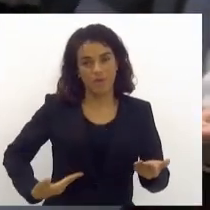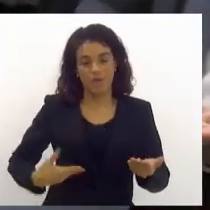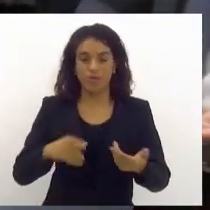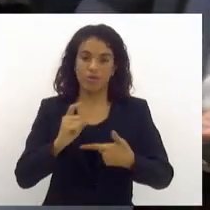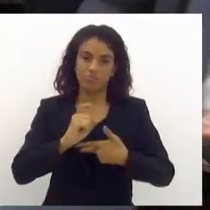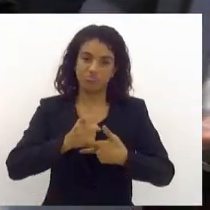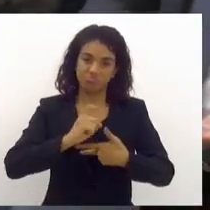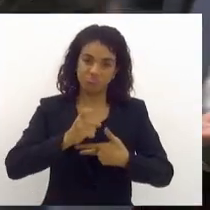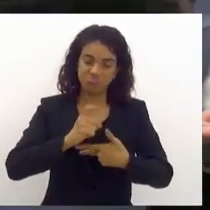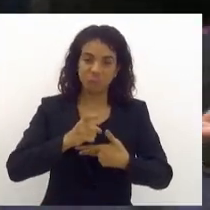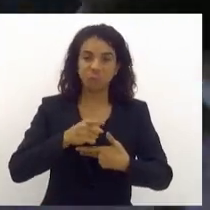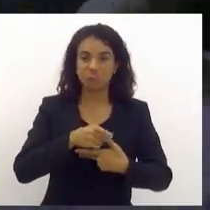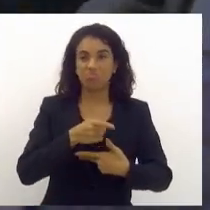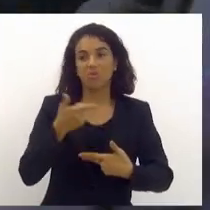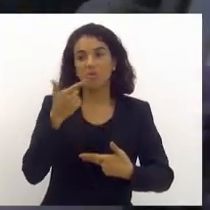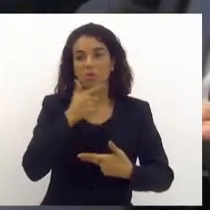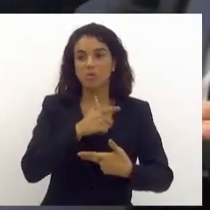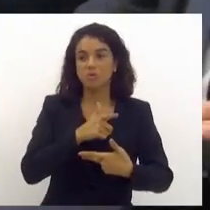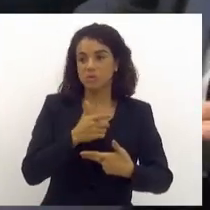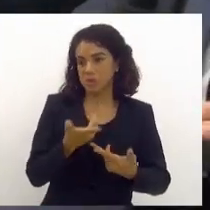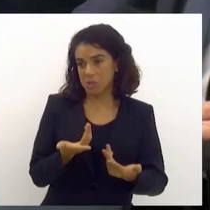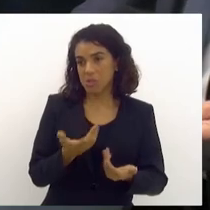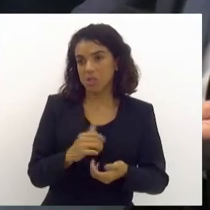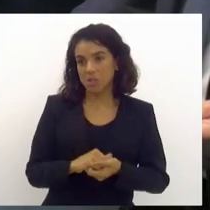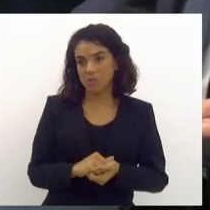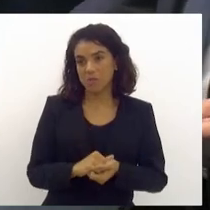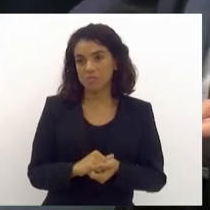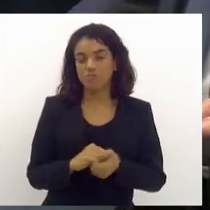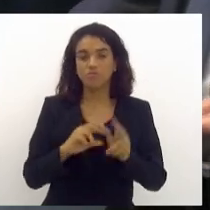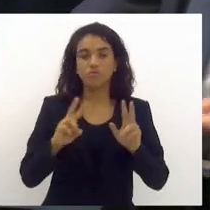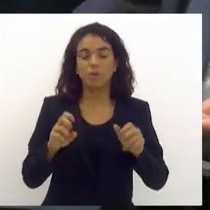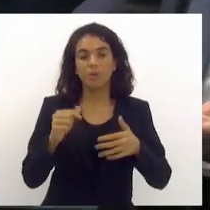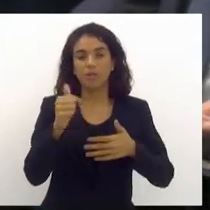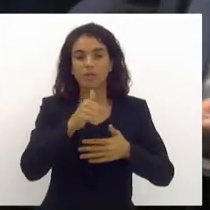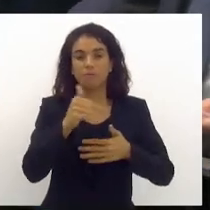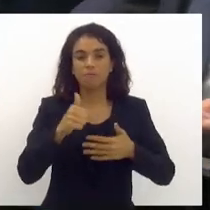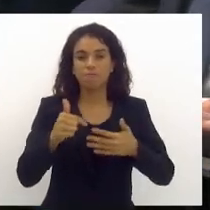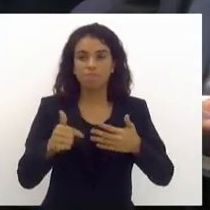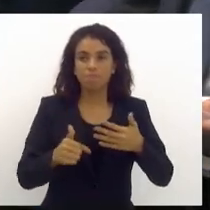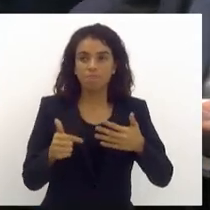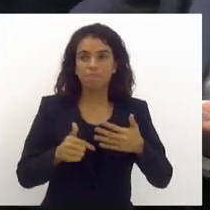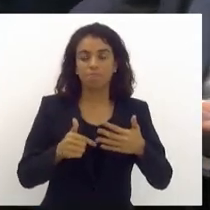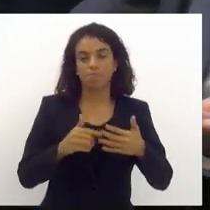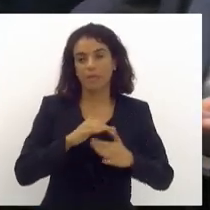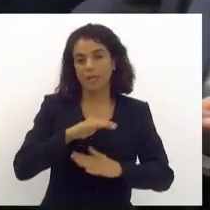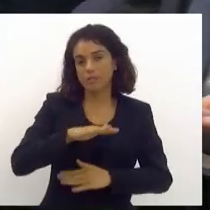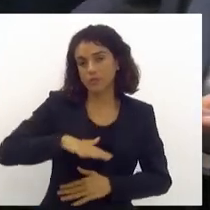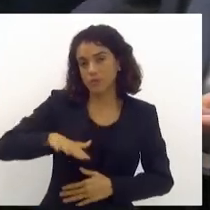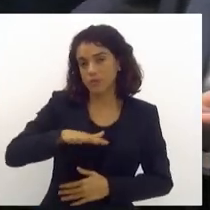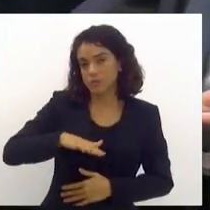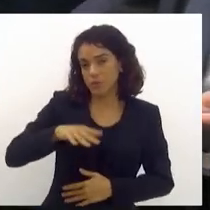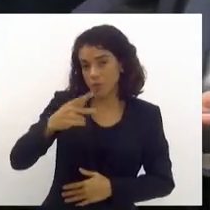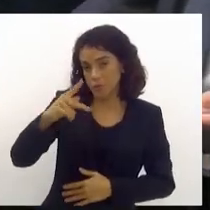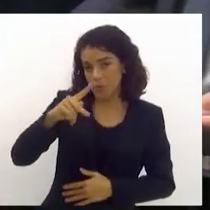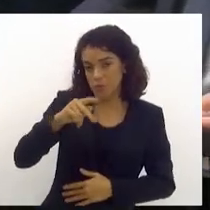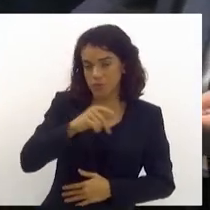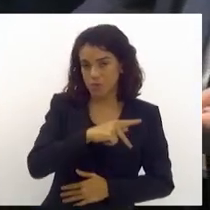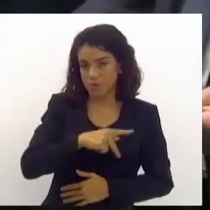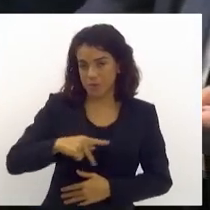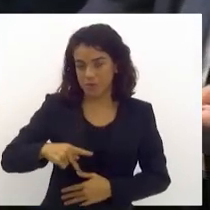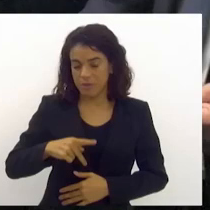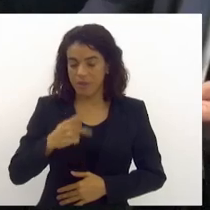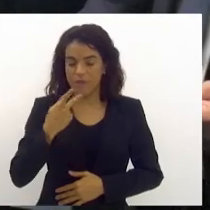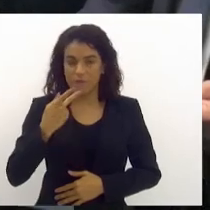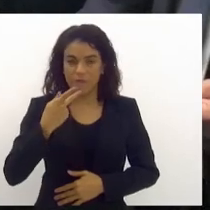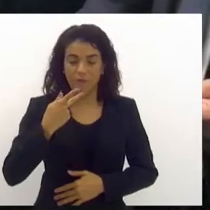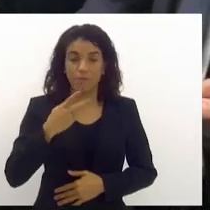para, com razoabilidade, não utilizar dentro de critérios que Vossa Excelência pontuou. Já no que se refere